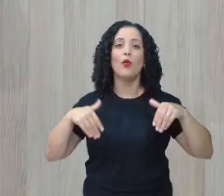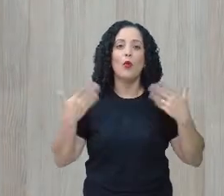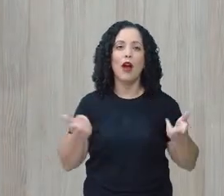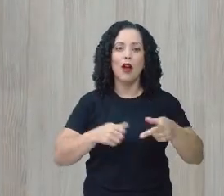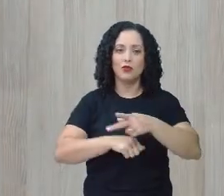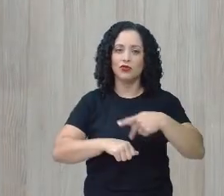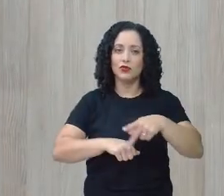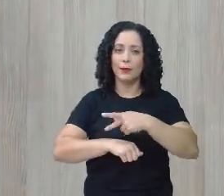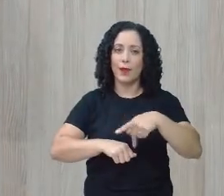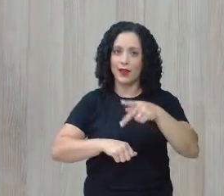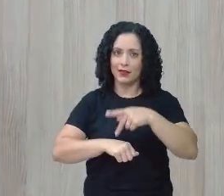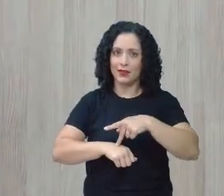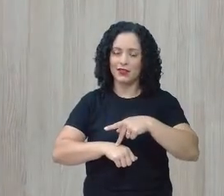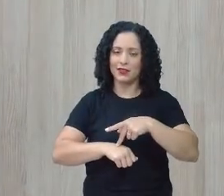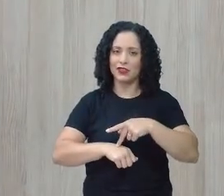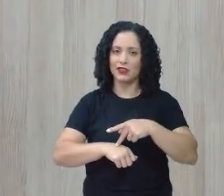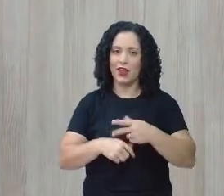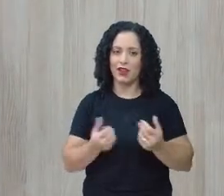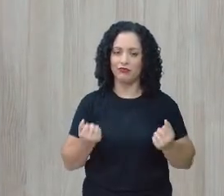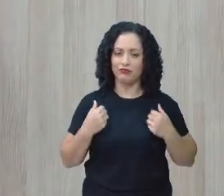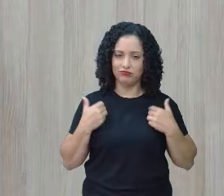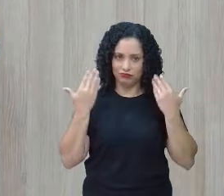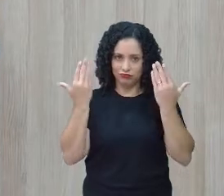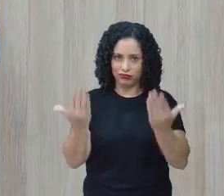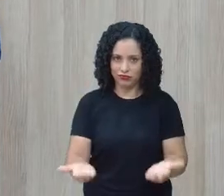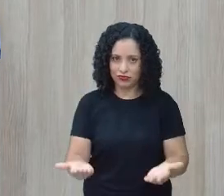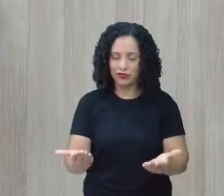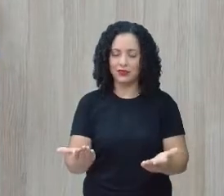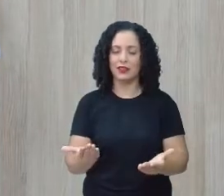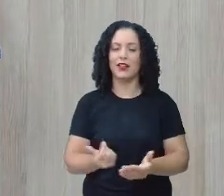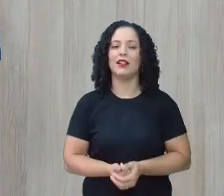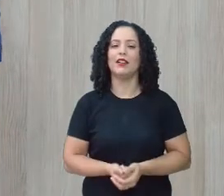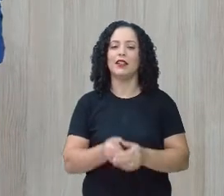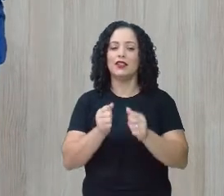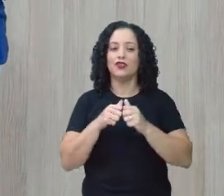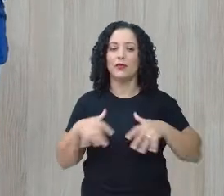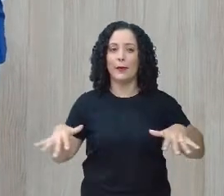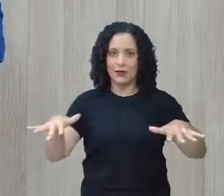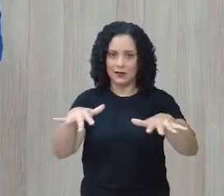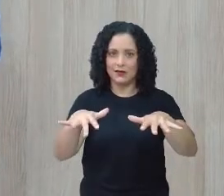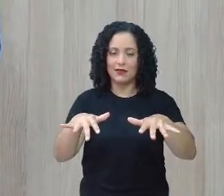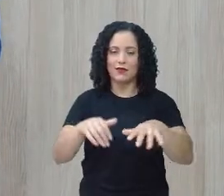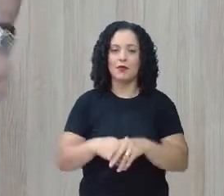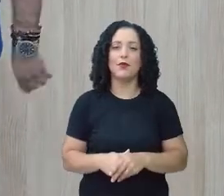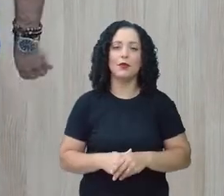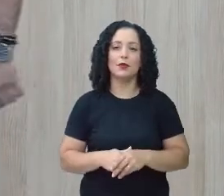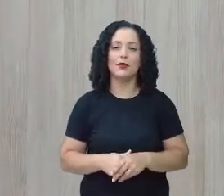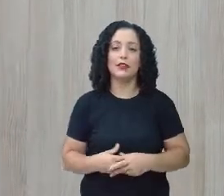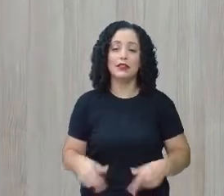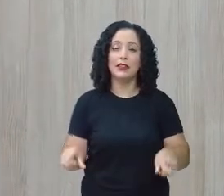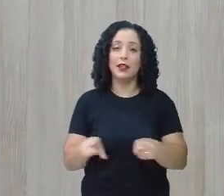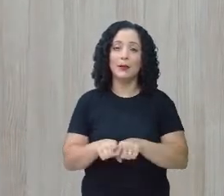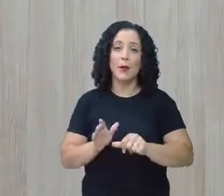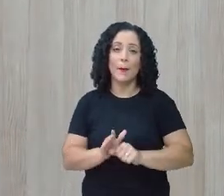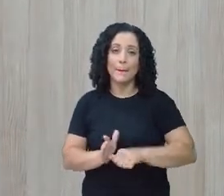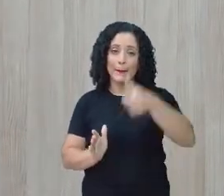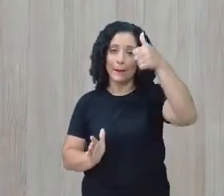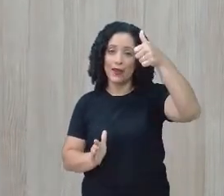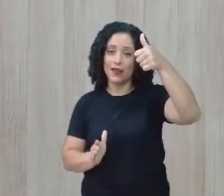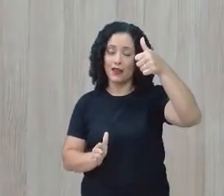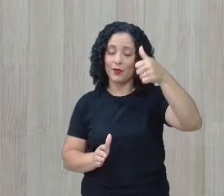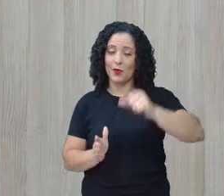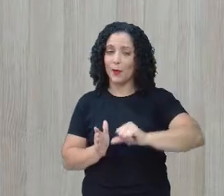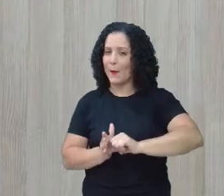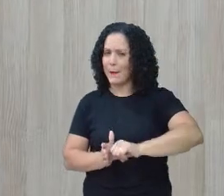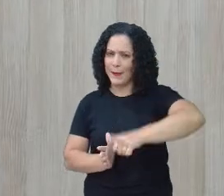que chegaram assim, na frente, né, nesse processo de expansão. Dentre eles, né, o pioneiro, aquele que foi o primeiro,